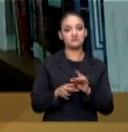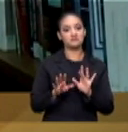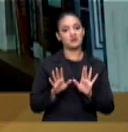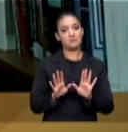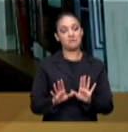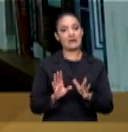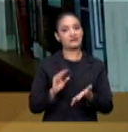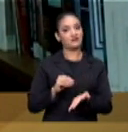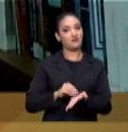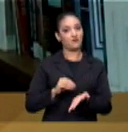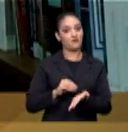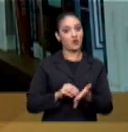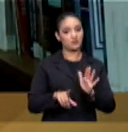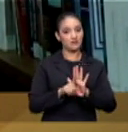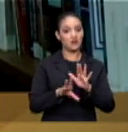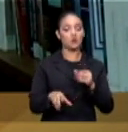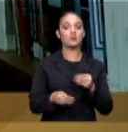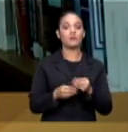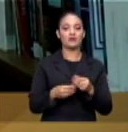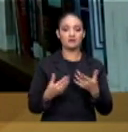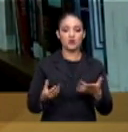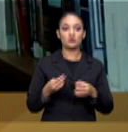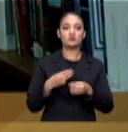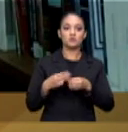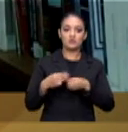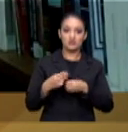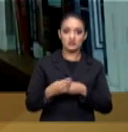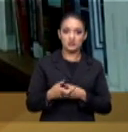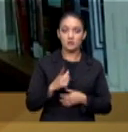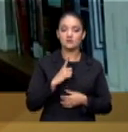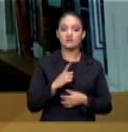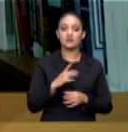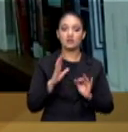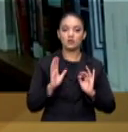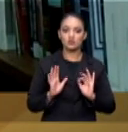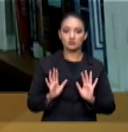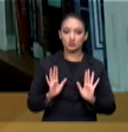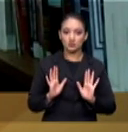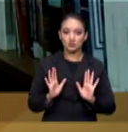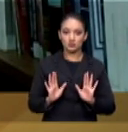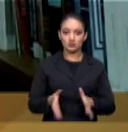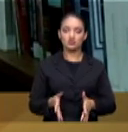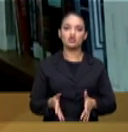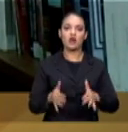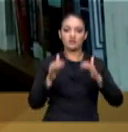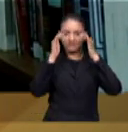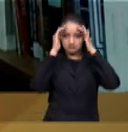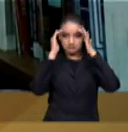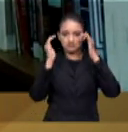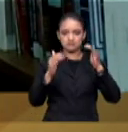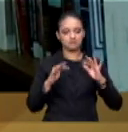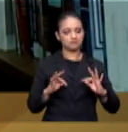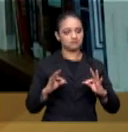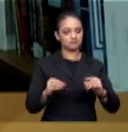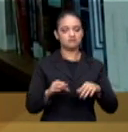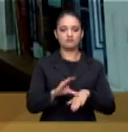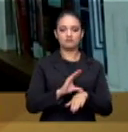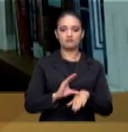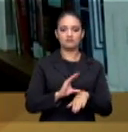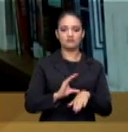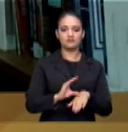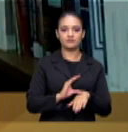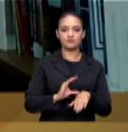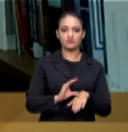falta de lei complementar, os municípios, dando aplicabilidade plena à norma constitucional, não poderiam ser